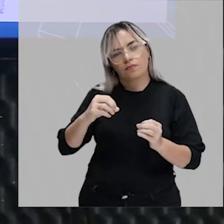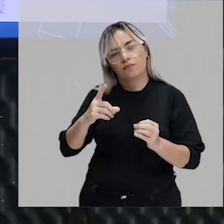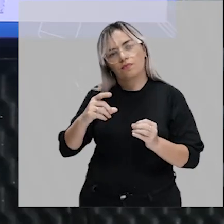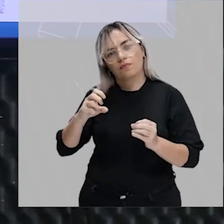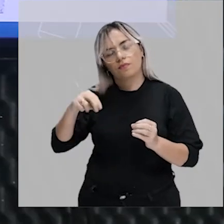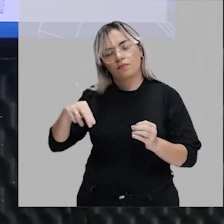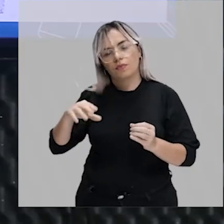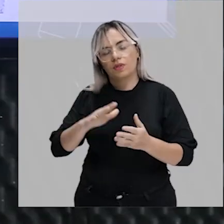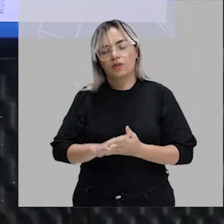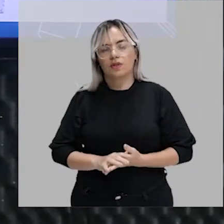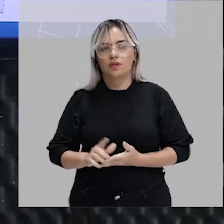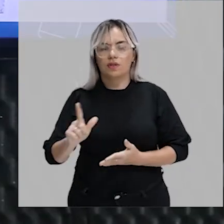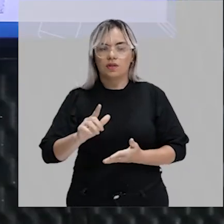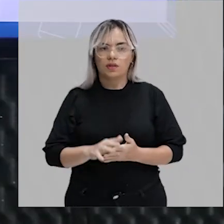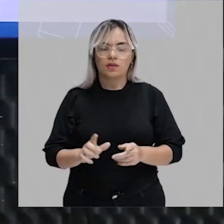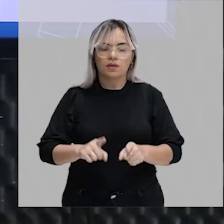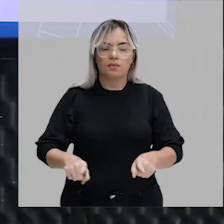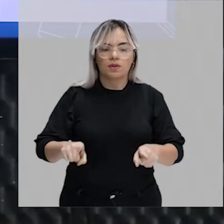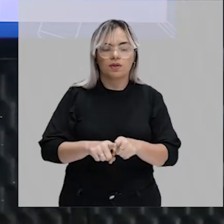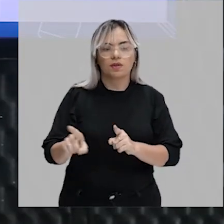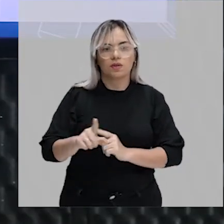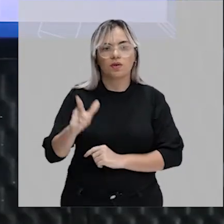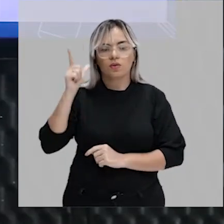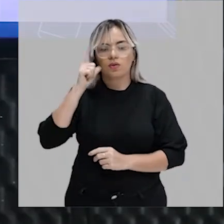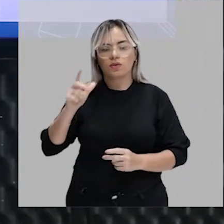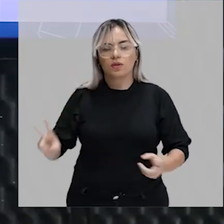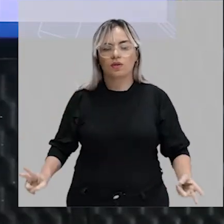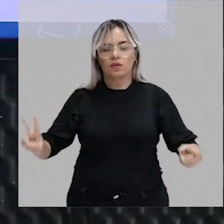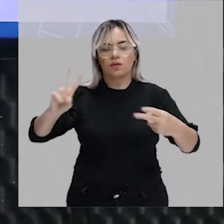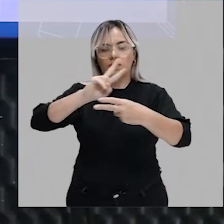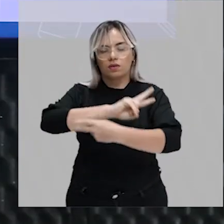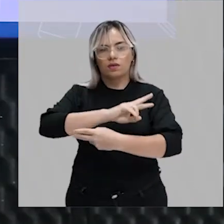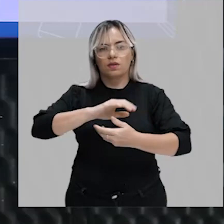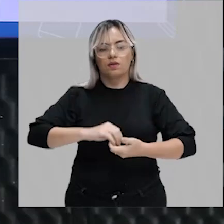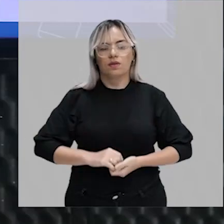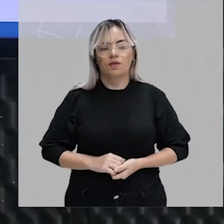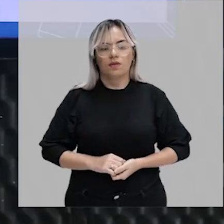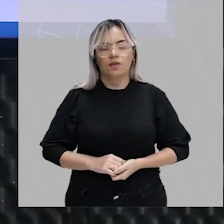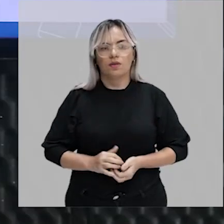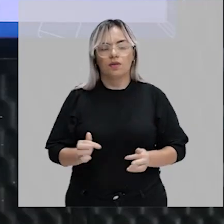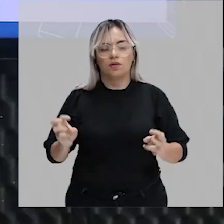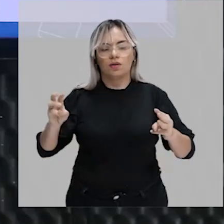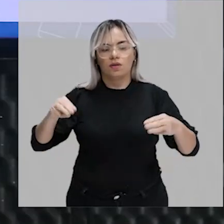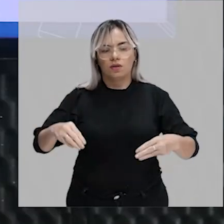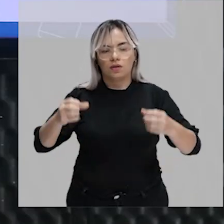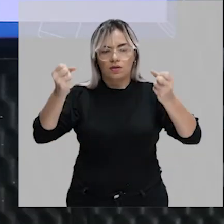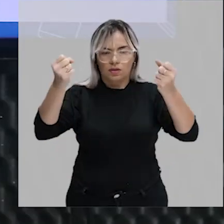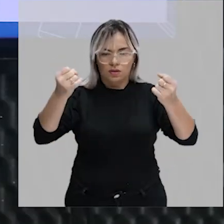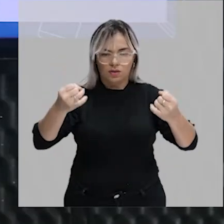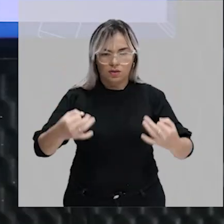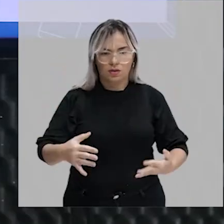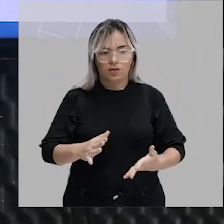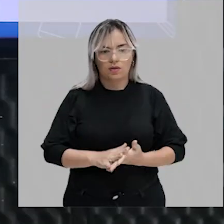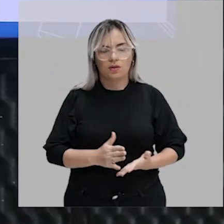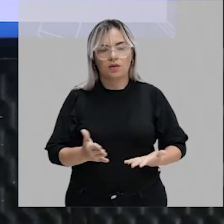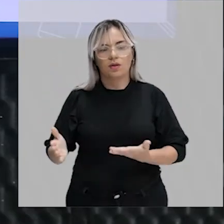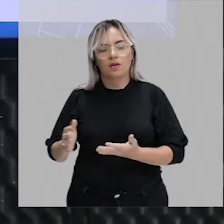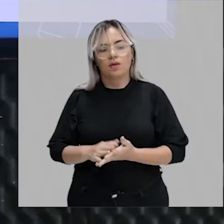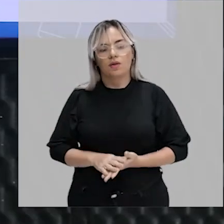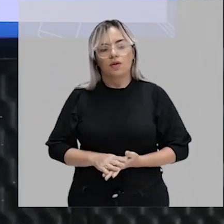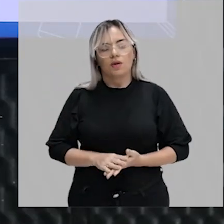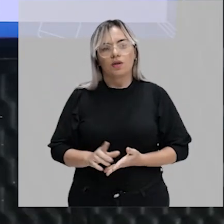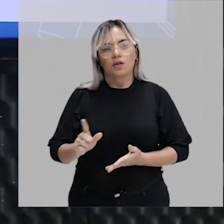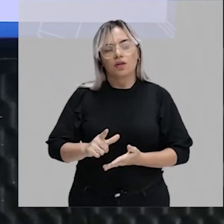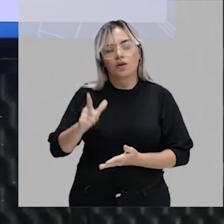que inviabilizam esse cruzamento, tá? E por último, que eu mencionei para vocês, que é a inviabilidade